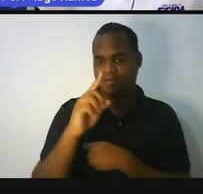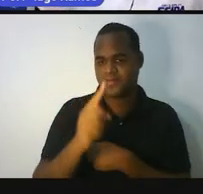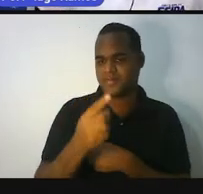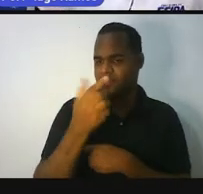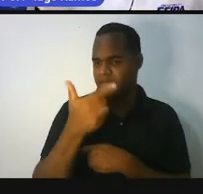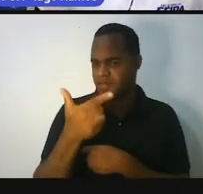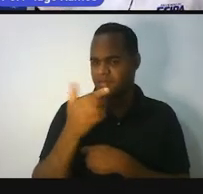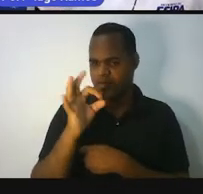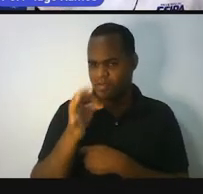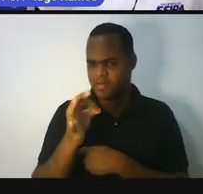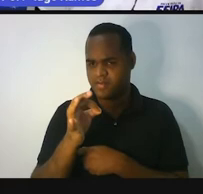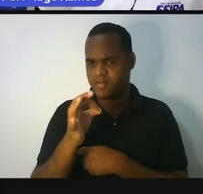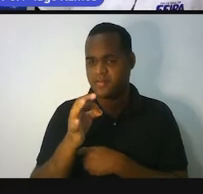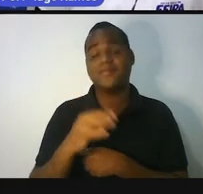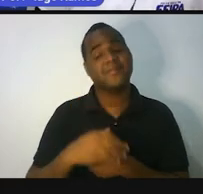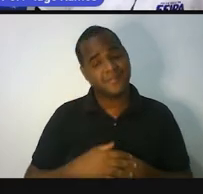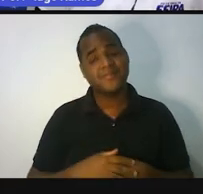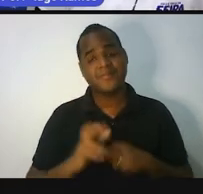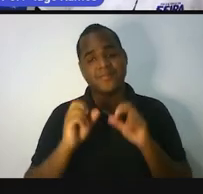É.